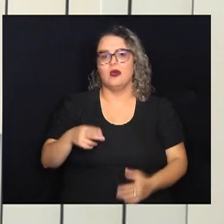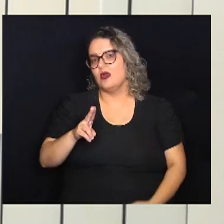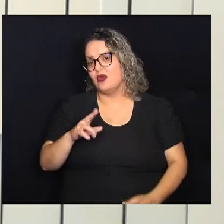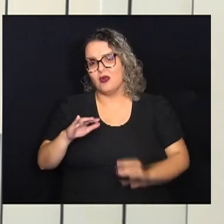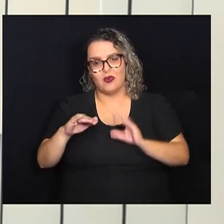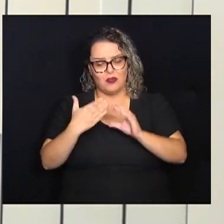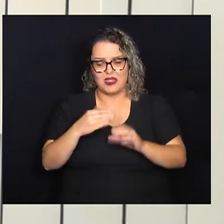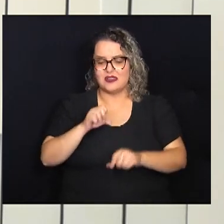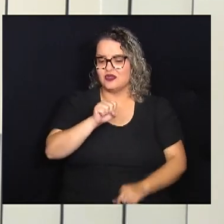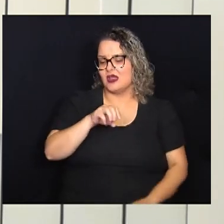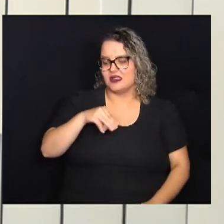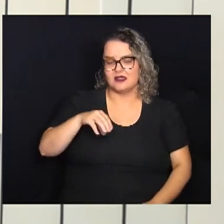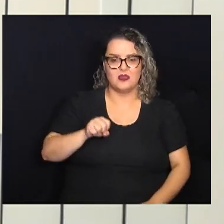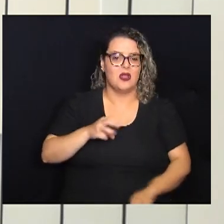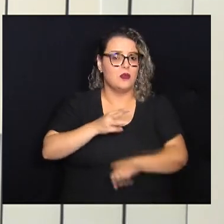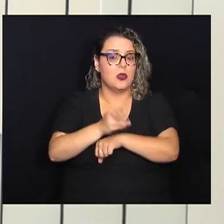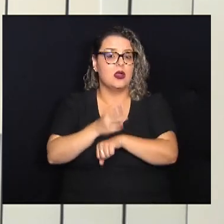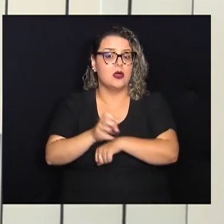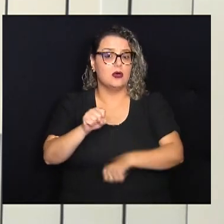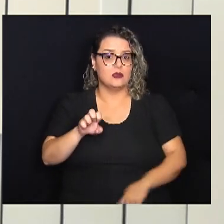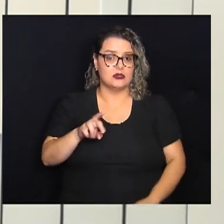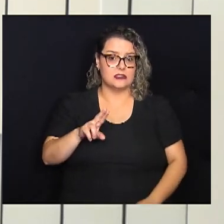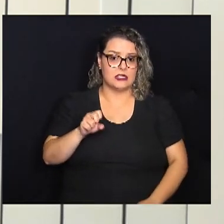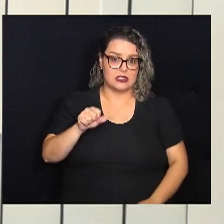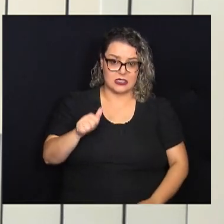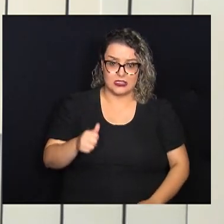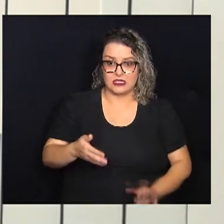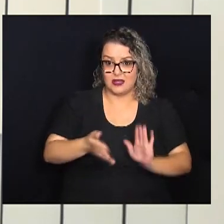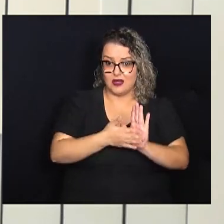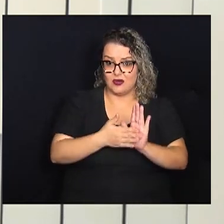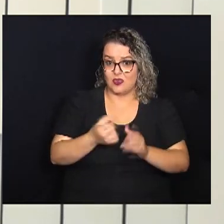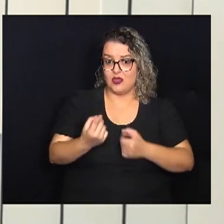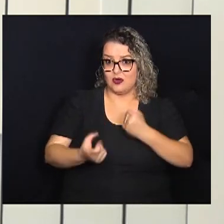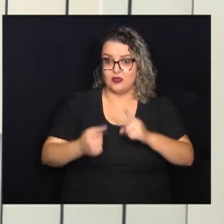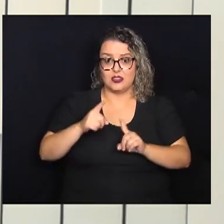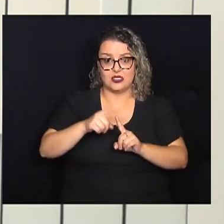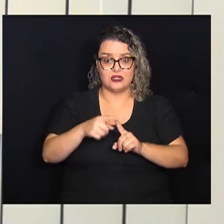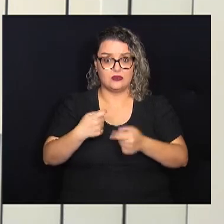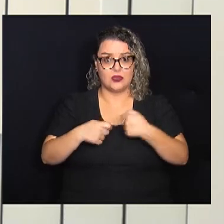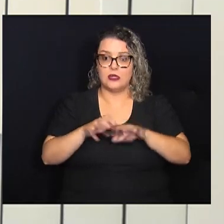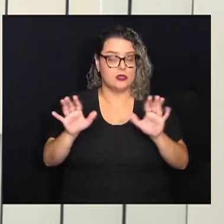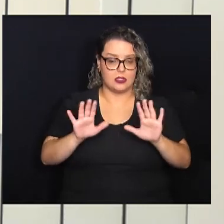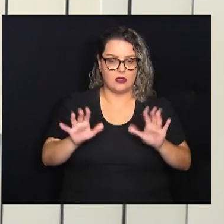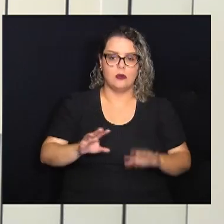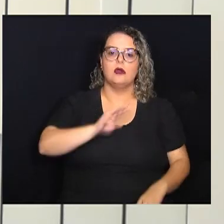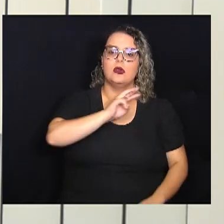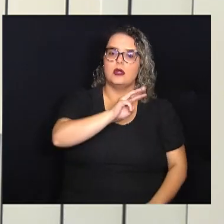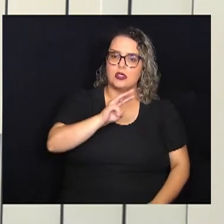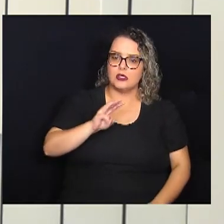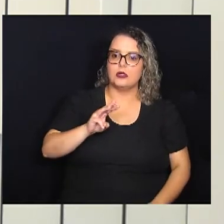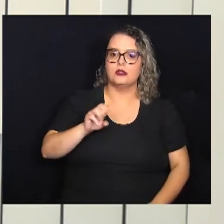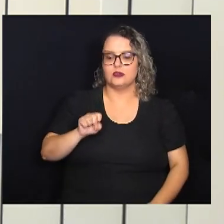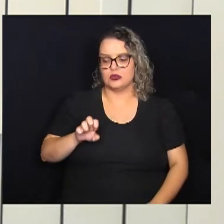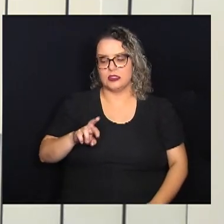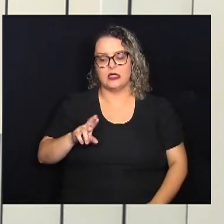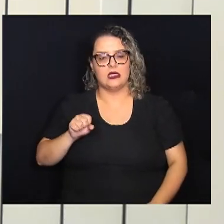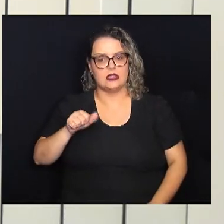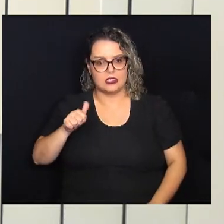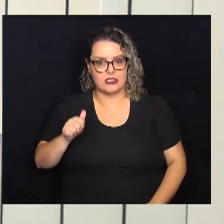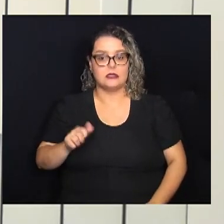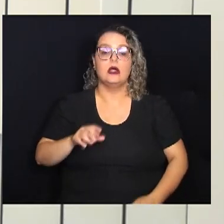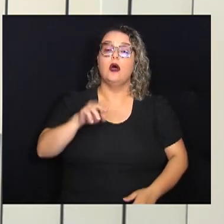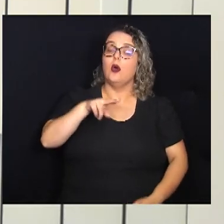de WhatsApp falando que é do Serasa, propondo algum tipo de negociação. Não. Entre lá no site do Serasa ou baixe o